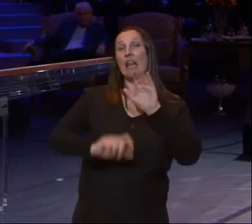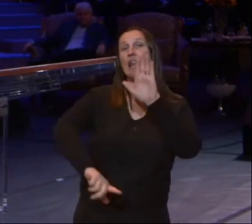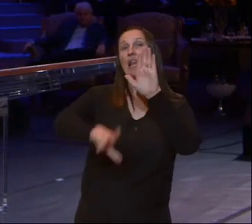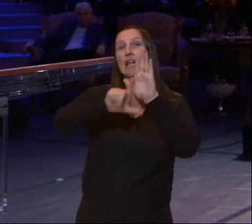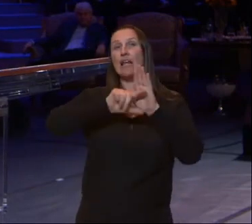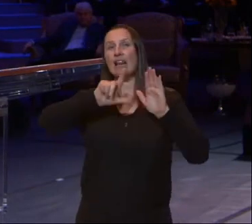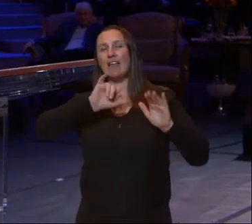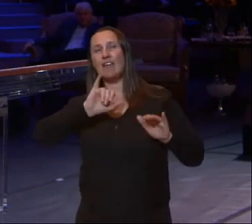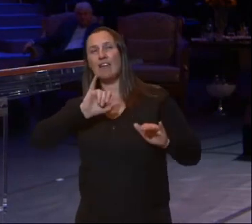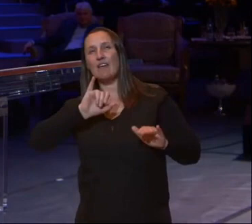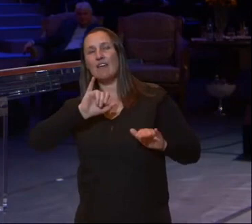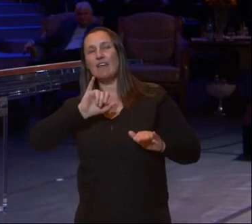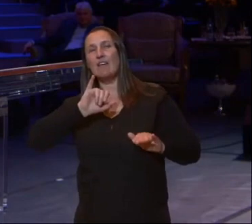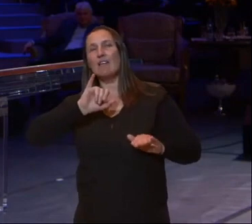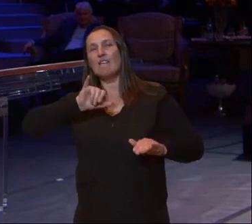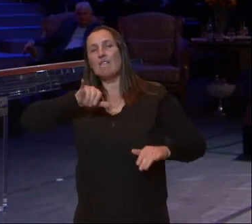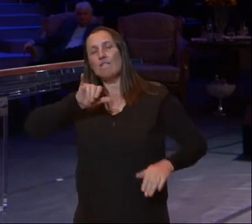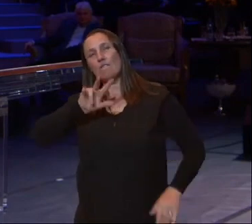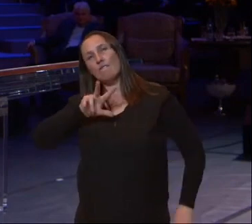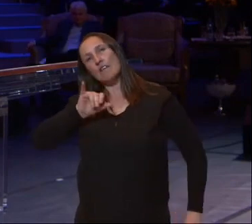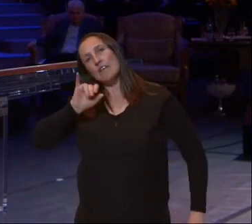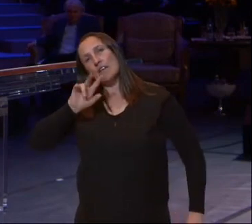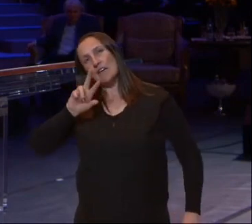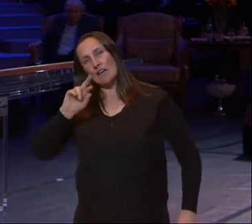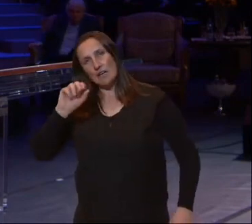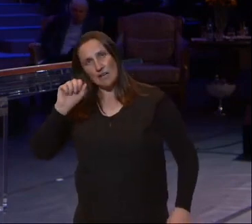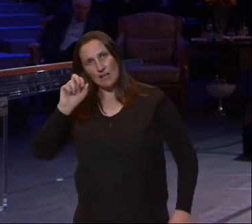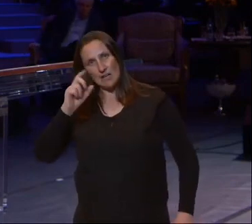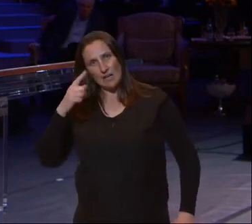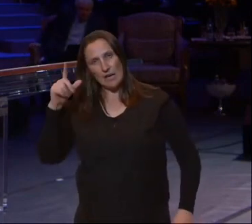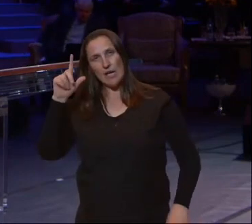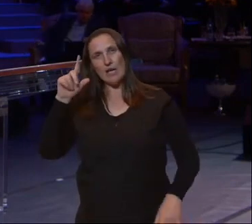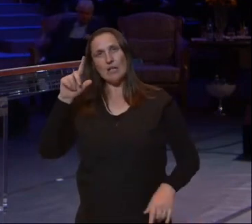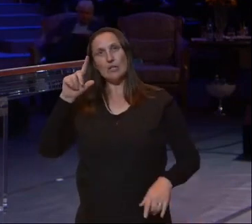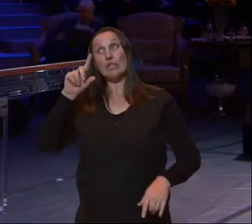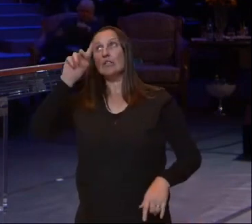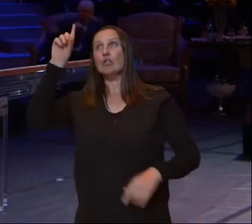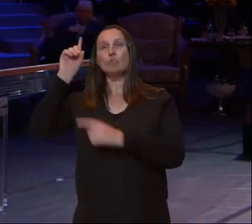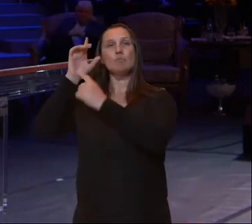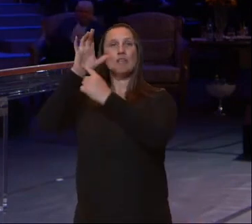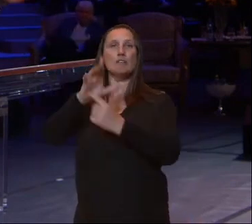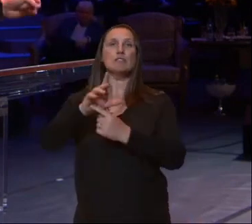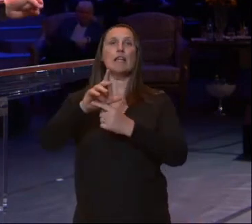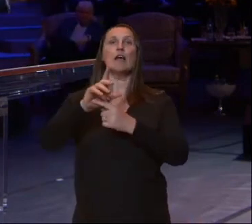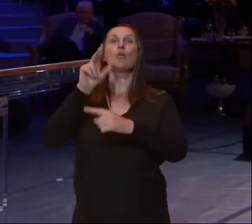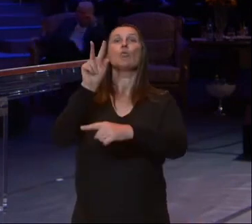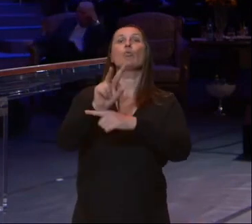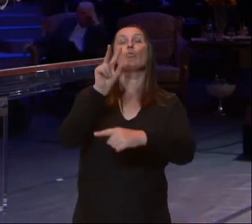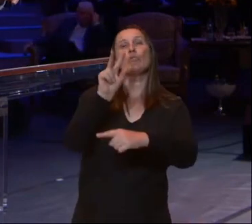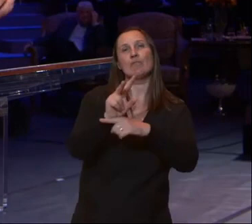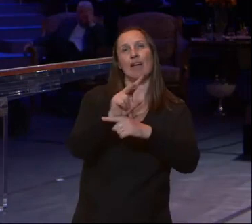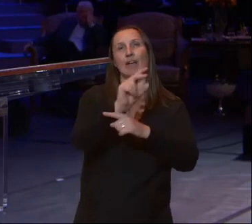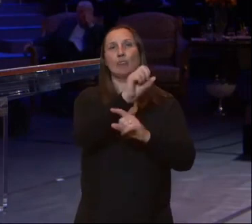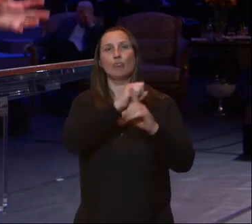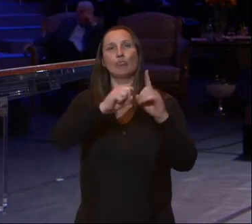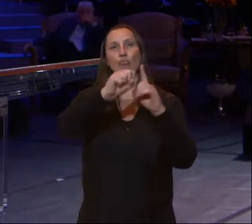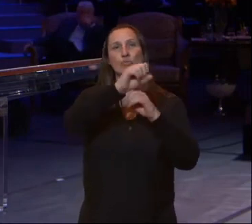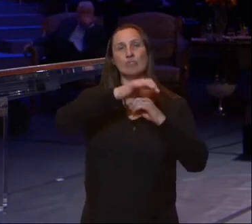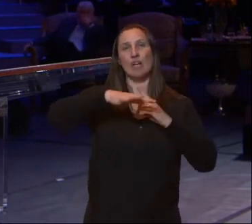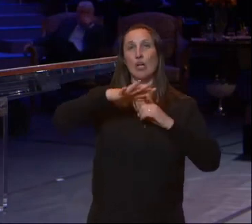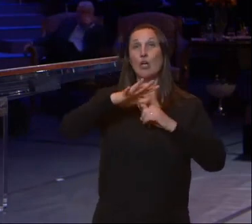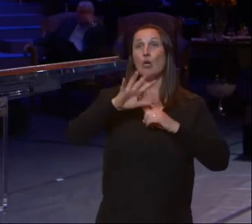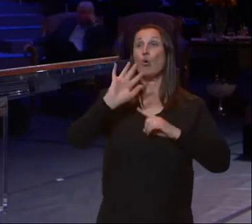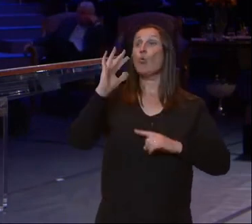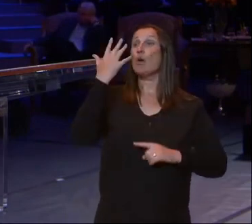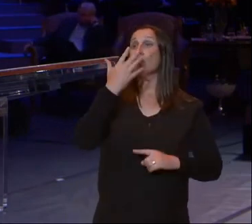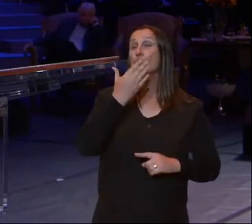uma maneira de Deus manifestar cuidado social. Quando uma mulher perdia o marido, ela precisava ser